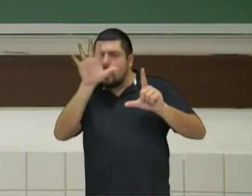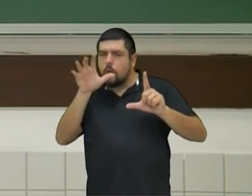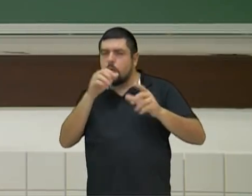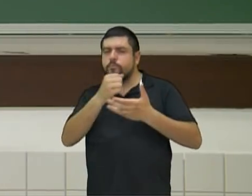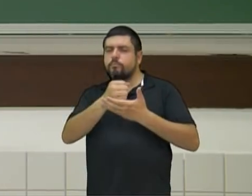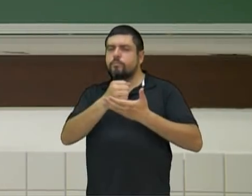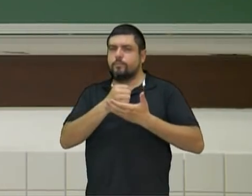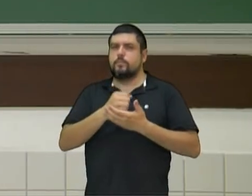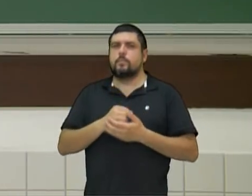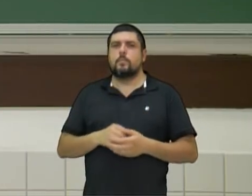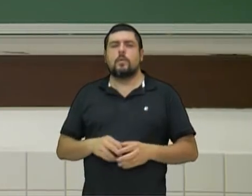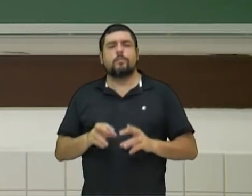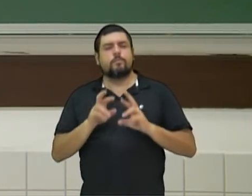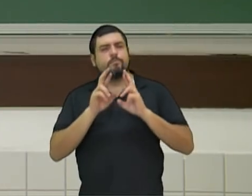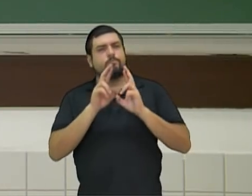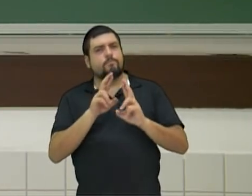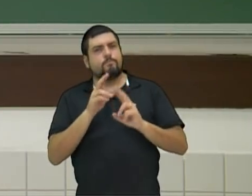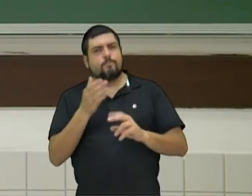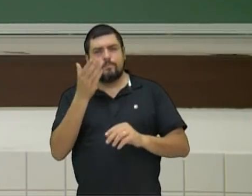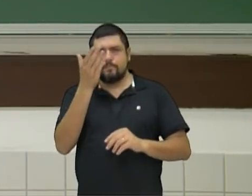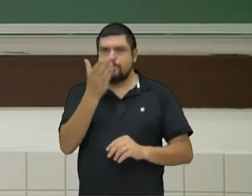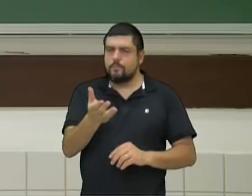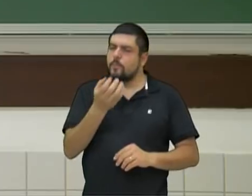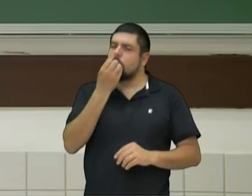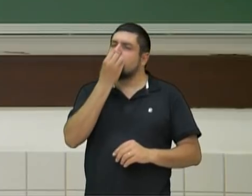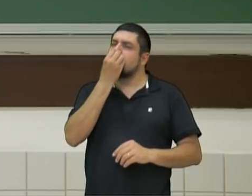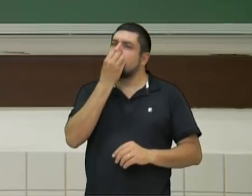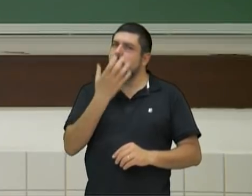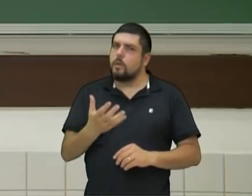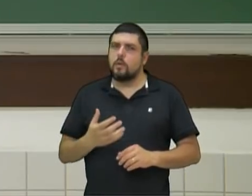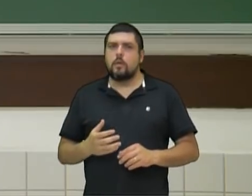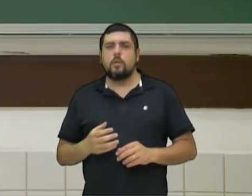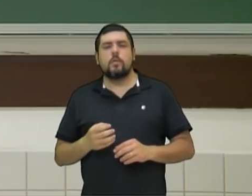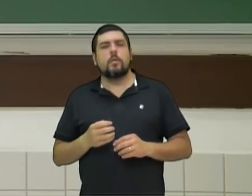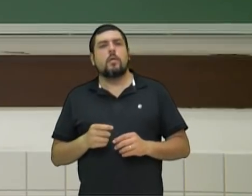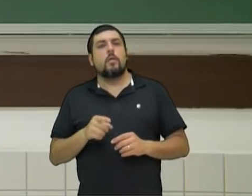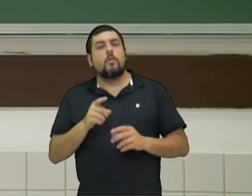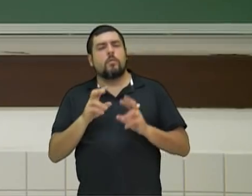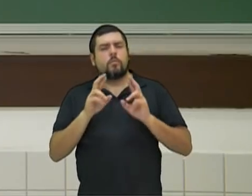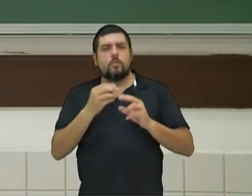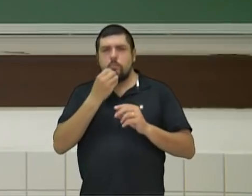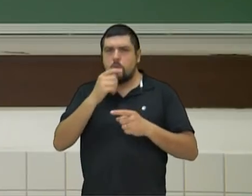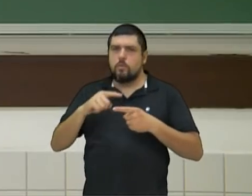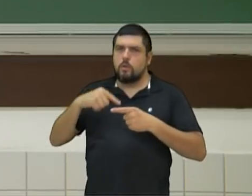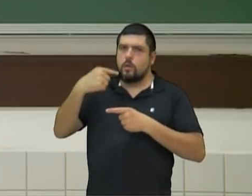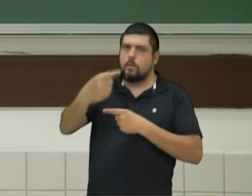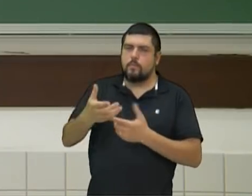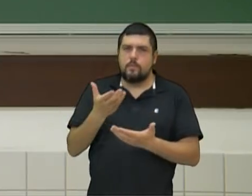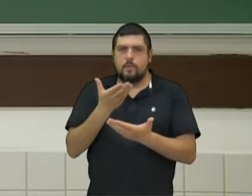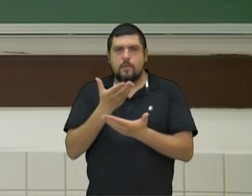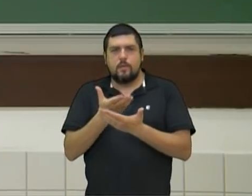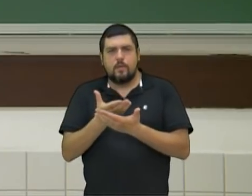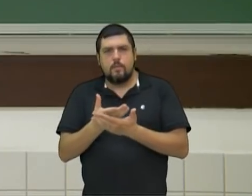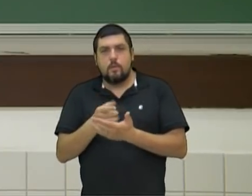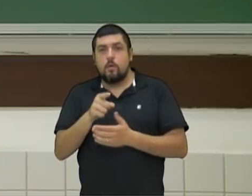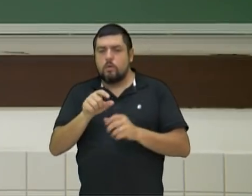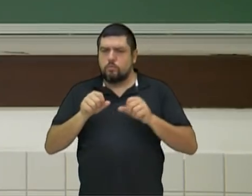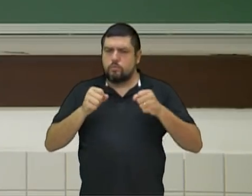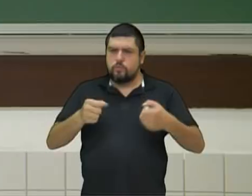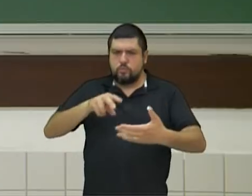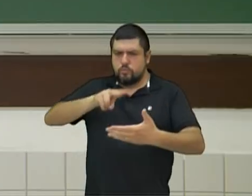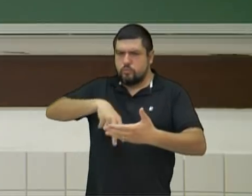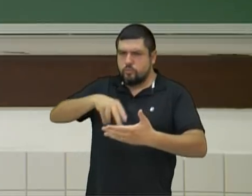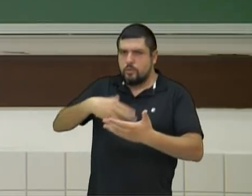que vocês fiquem bem. Desejo, né, tudo de bom aí para vocês. Até a nossa próxima aula. Estudem. Hoje eu não deixei